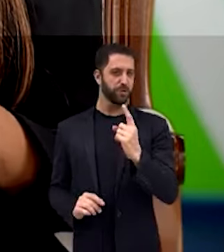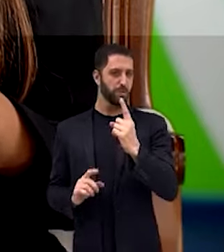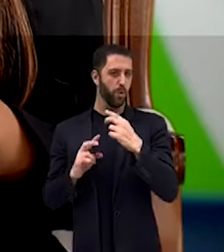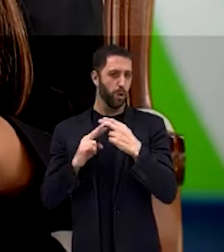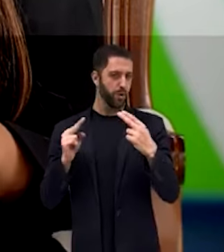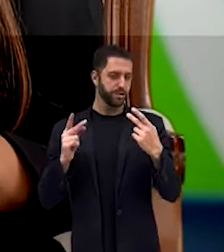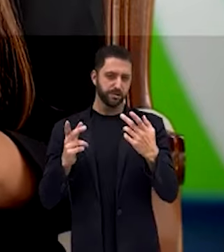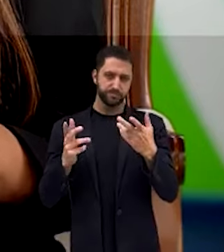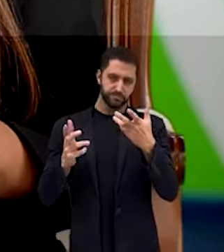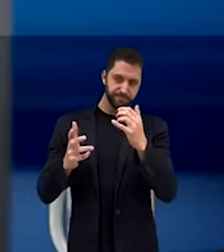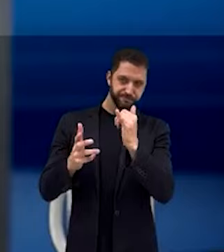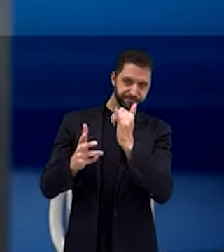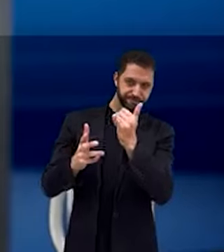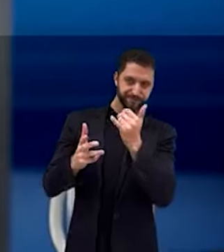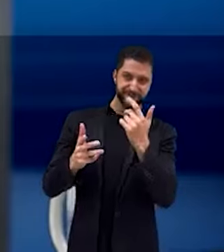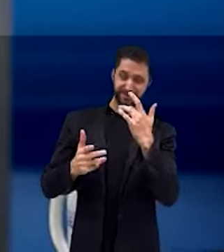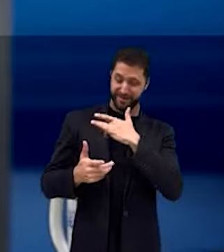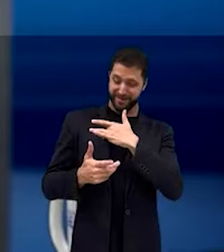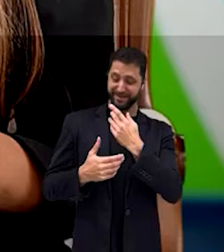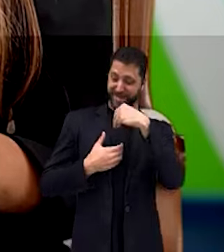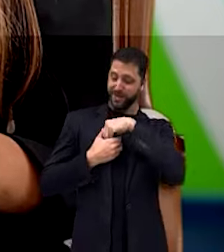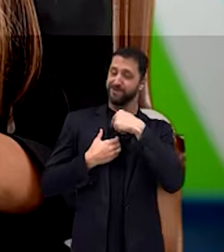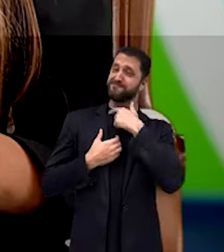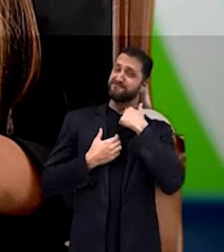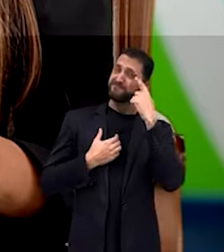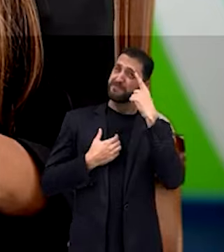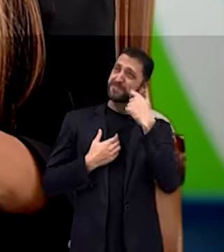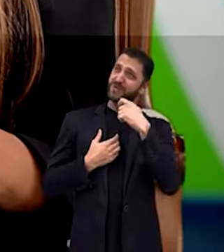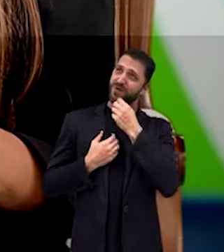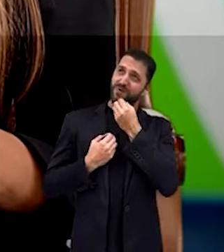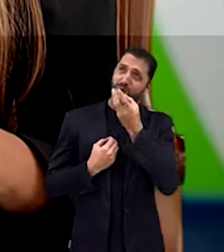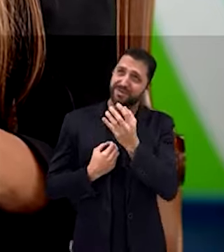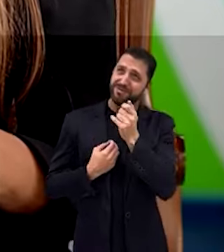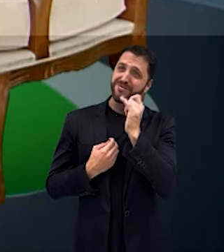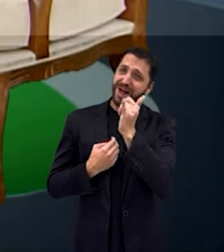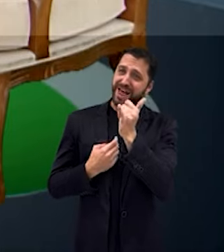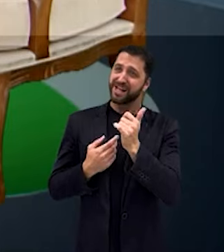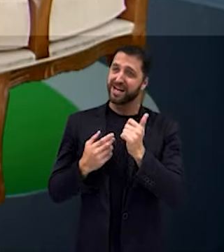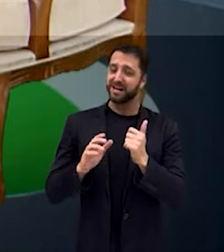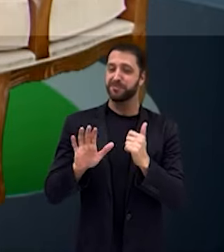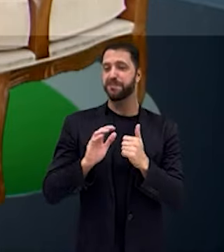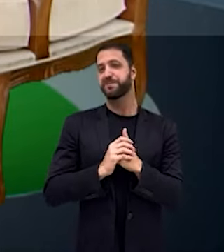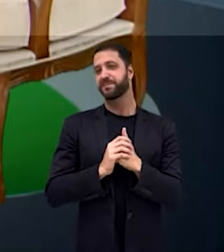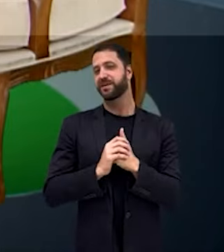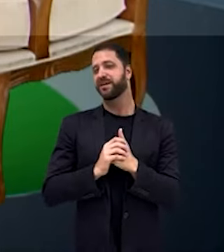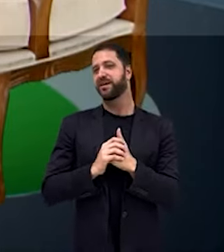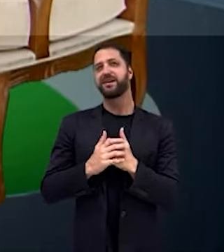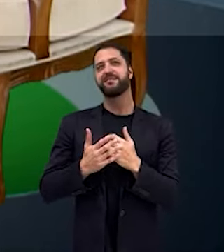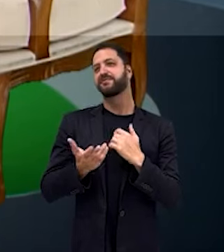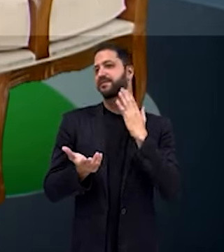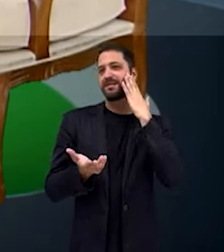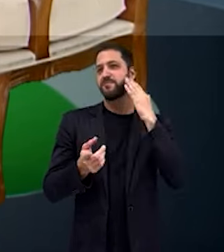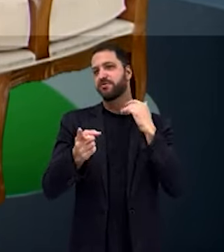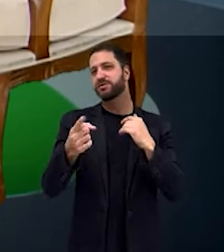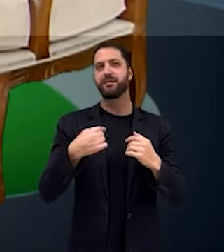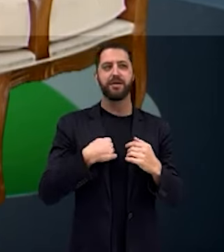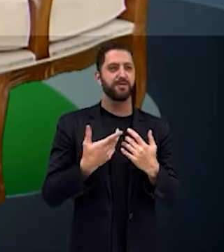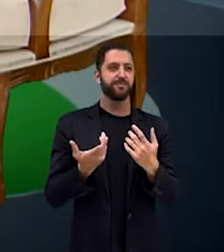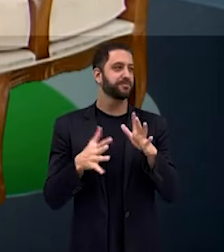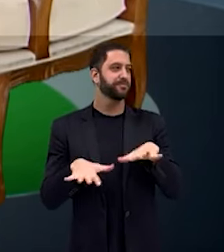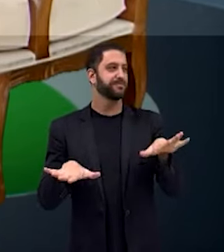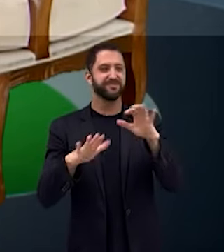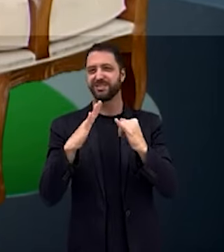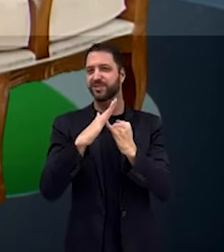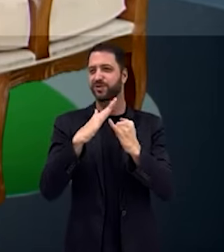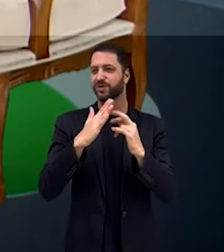uma coisa que eu queria comentar com você, que eu vim com isso no meu coração. Você sabe que a gente, você e eu,